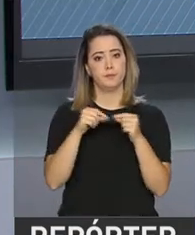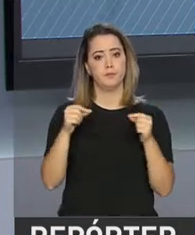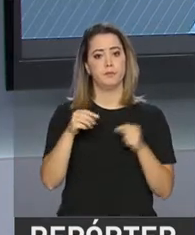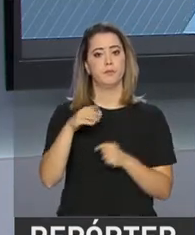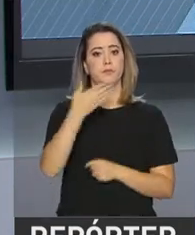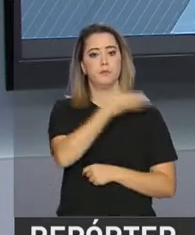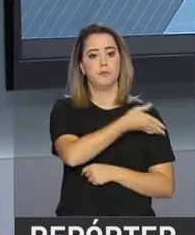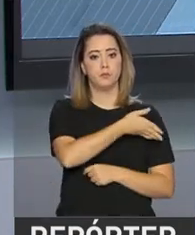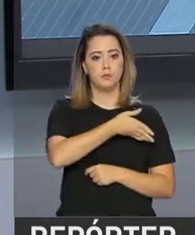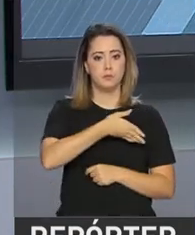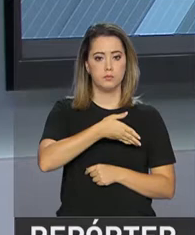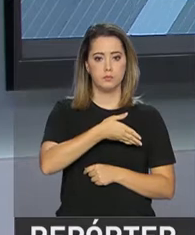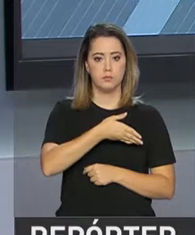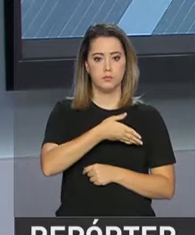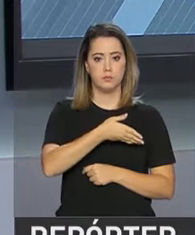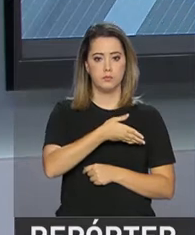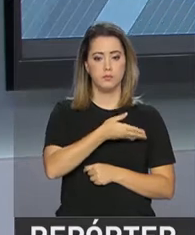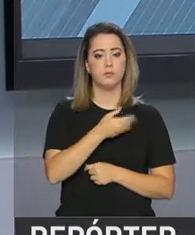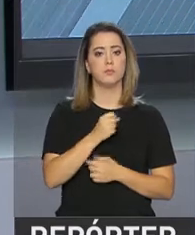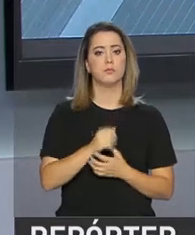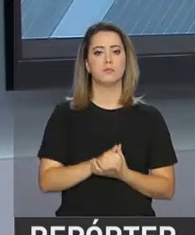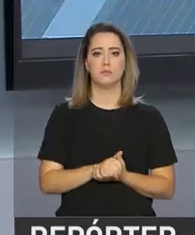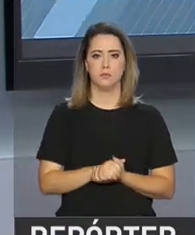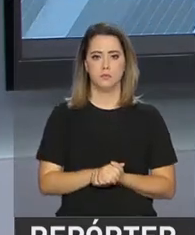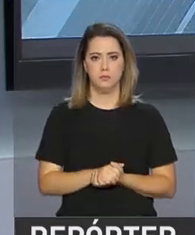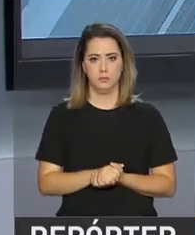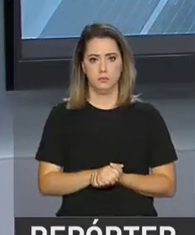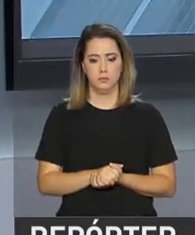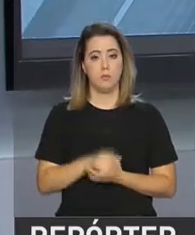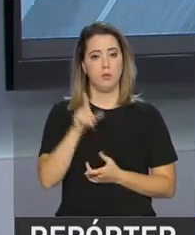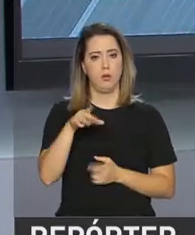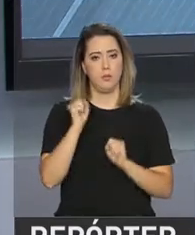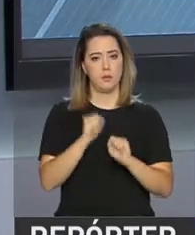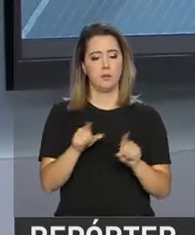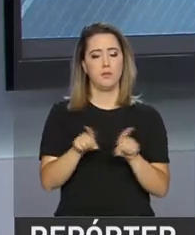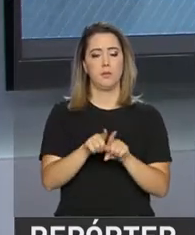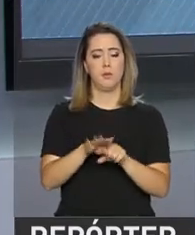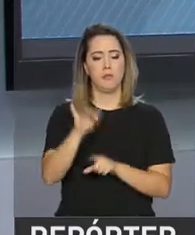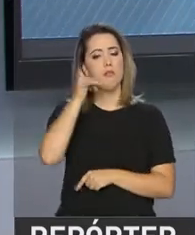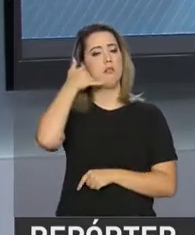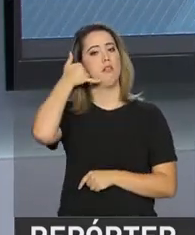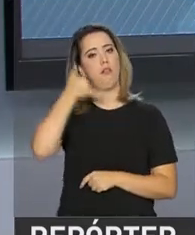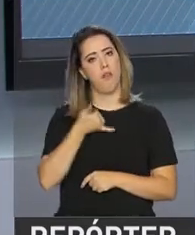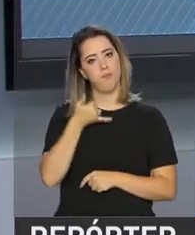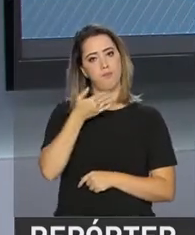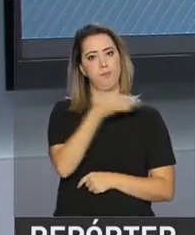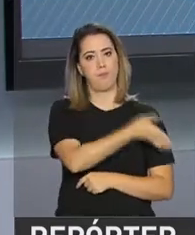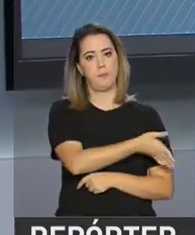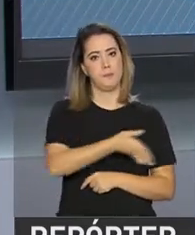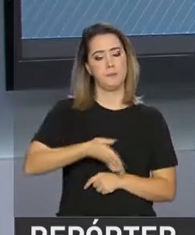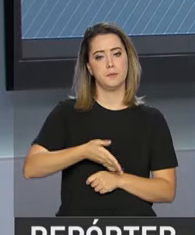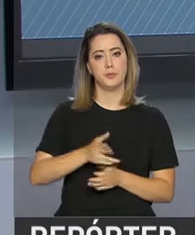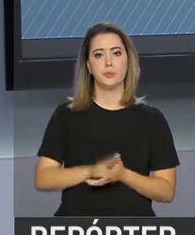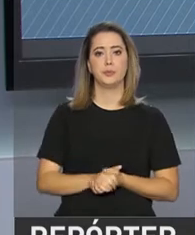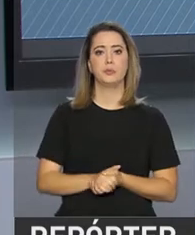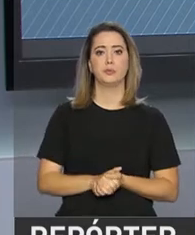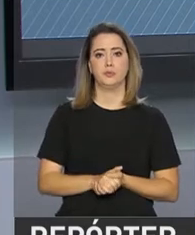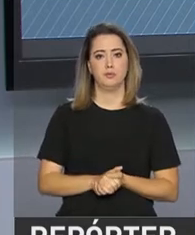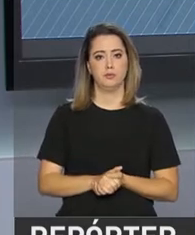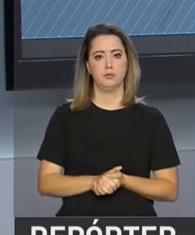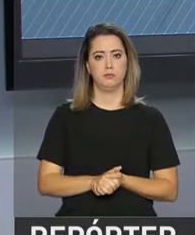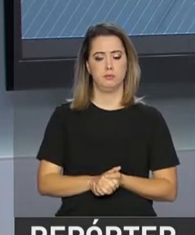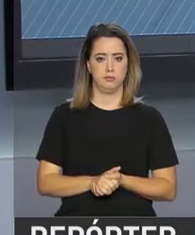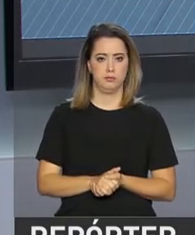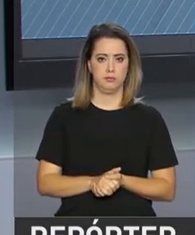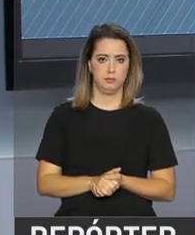de s a roupa itamaraty.gov.br é possível também entrar em contato pelo telefone 61 20 e 30